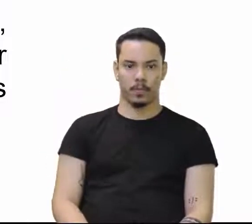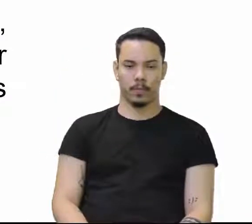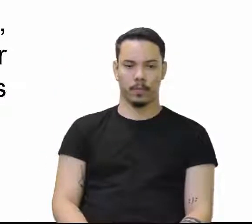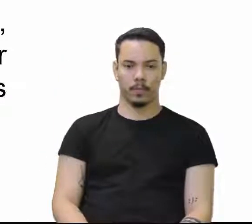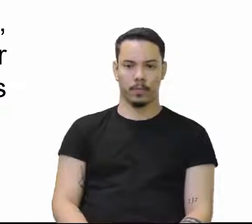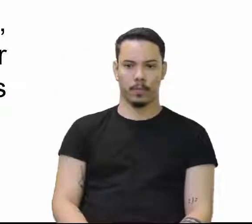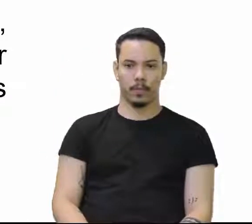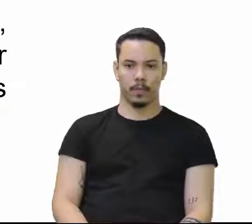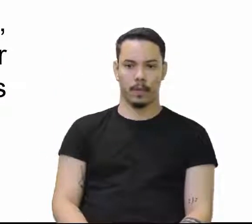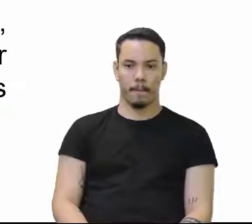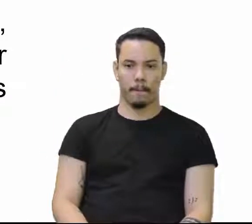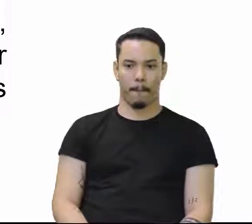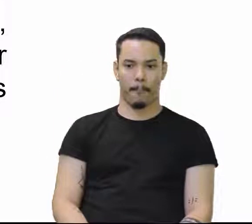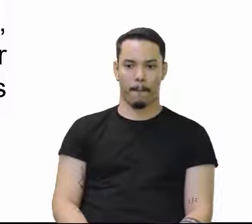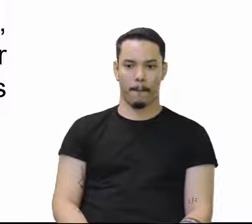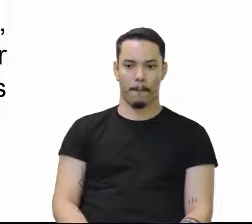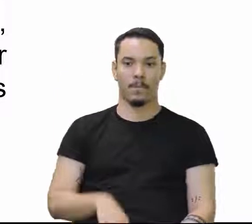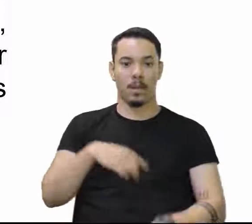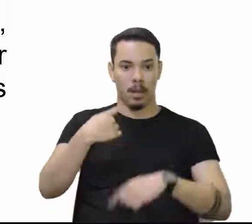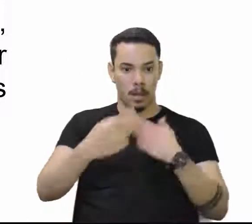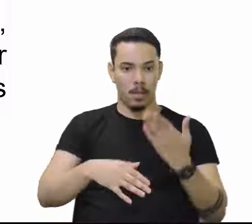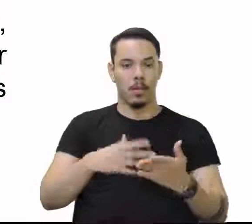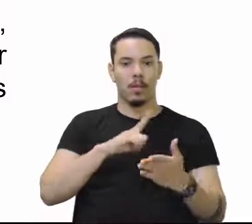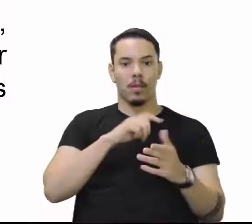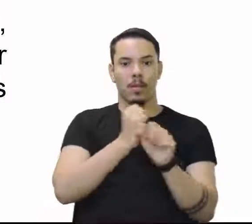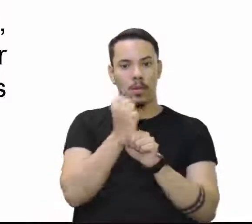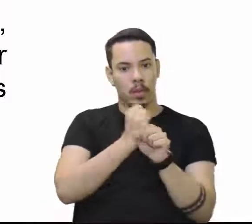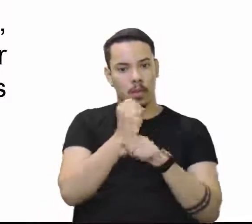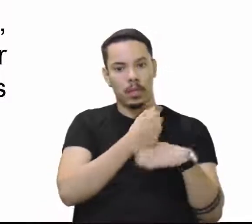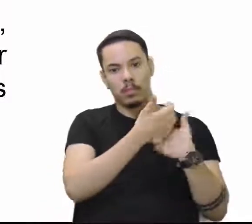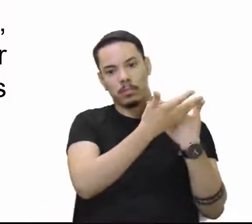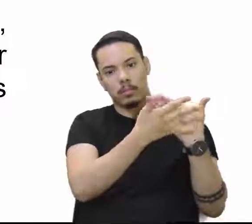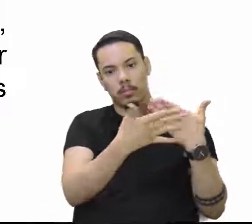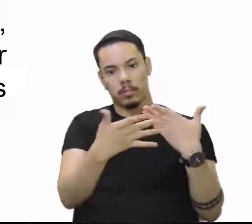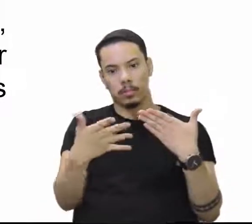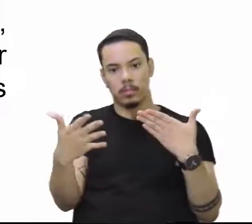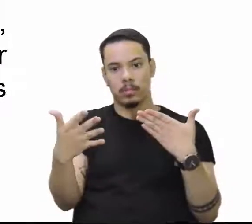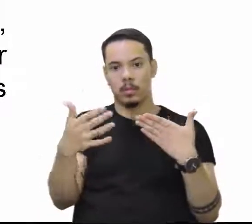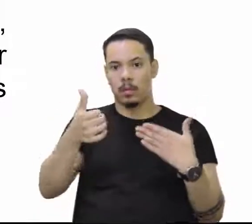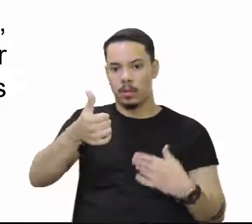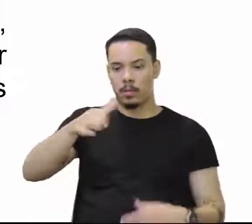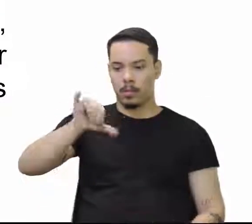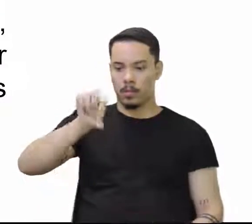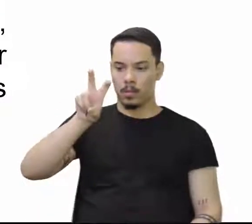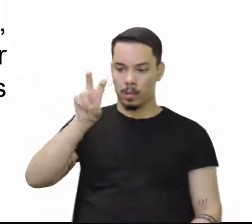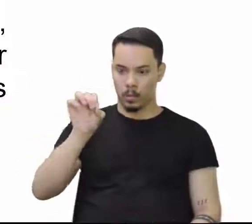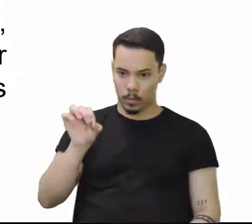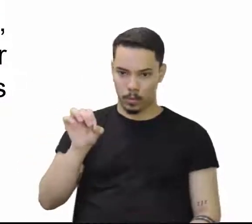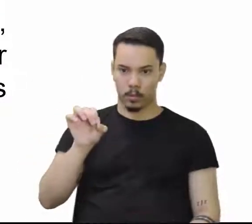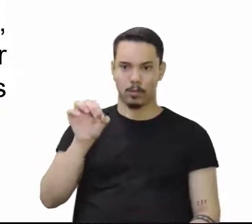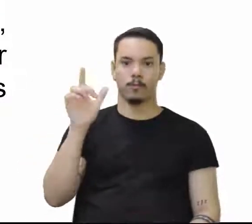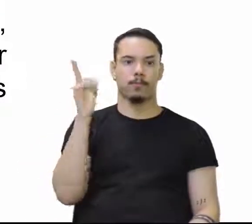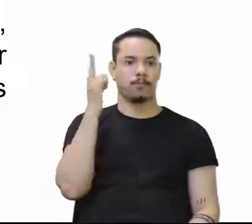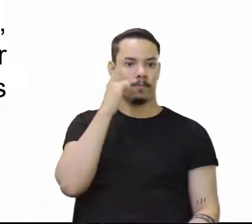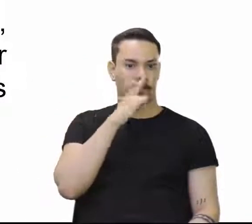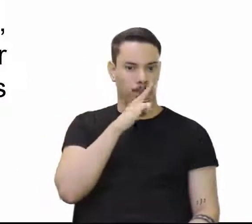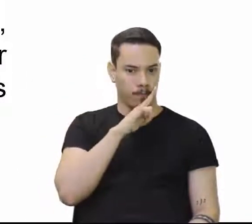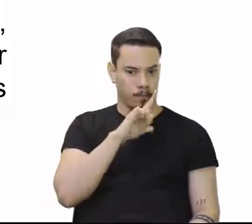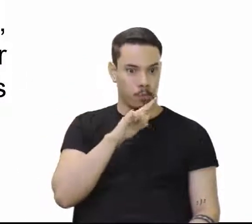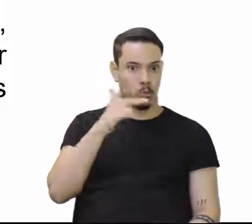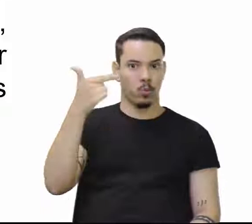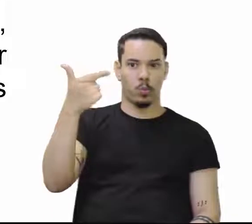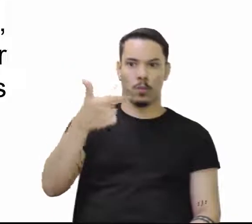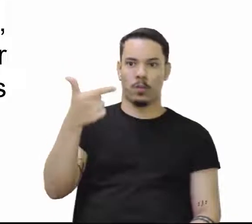Aí, para 46, 47, 48, 49, 50, ele ganha o